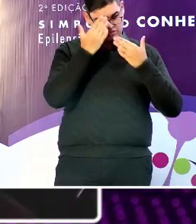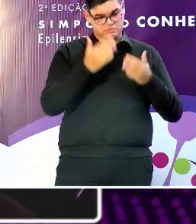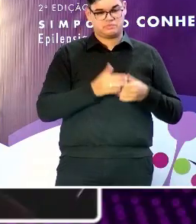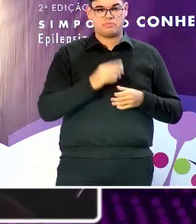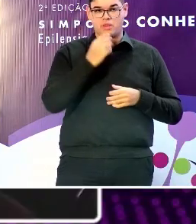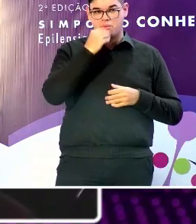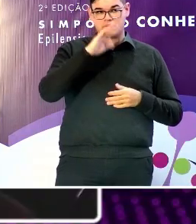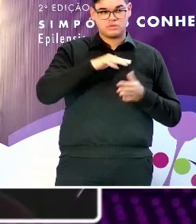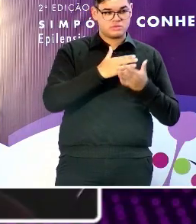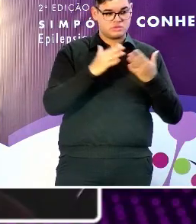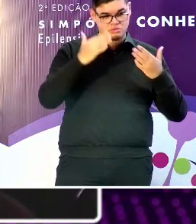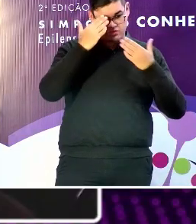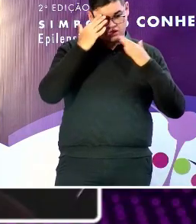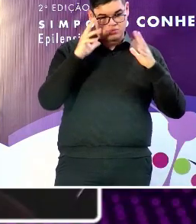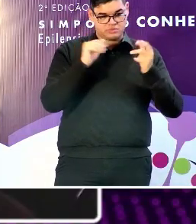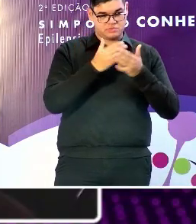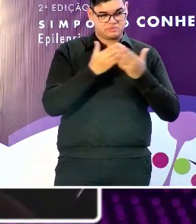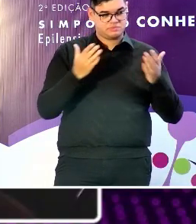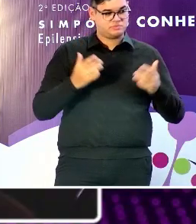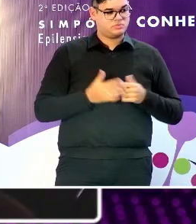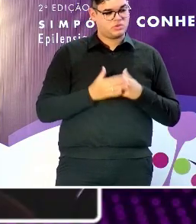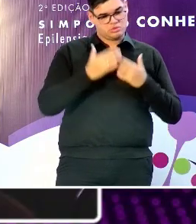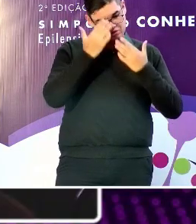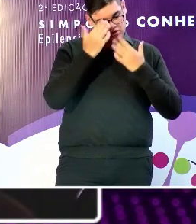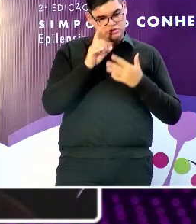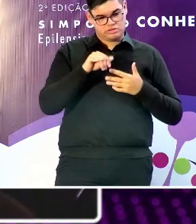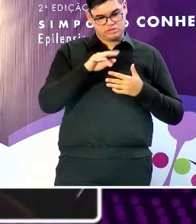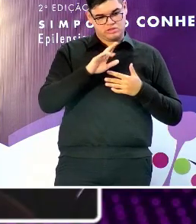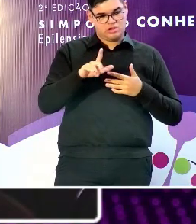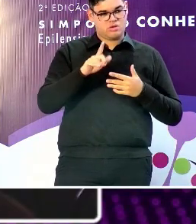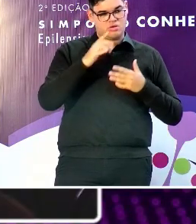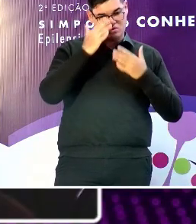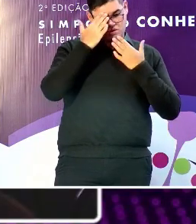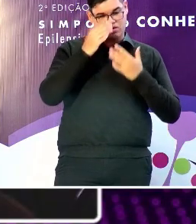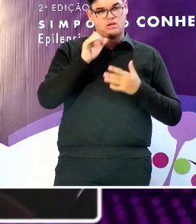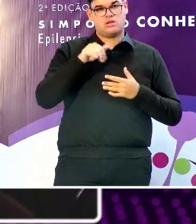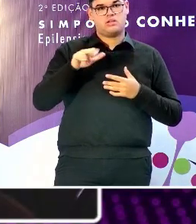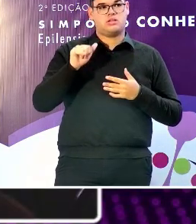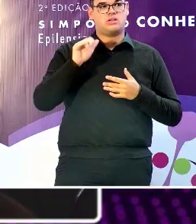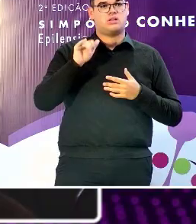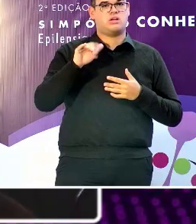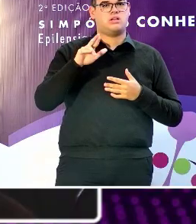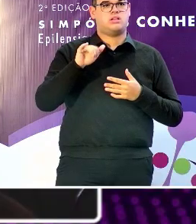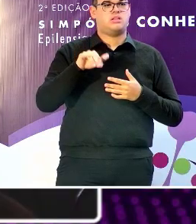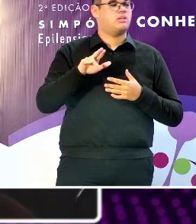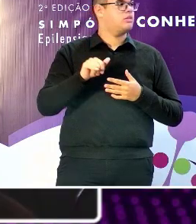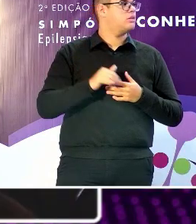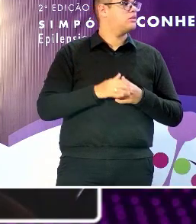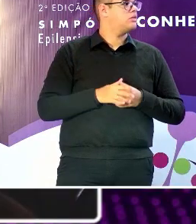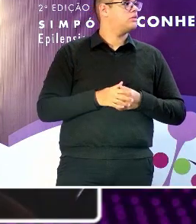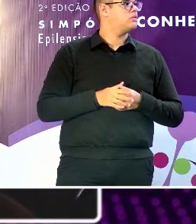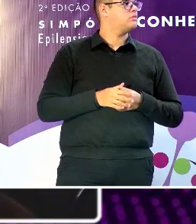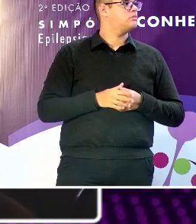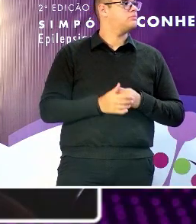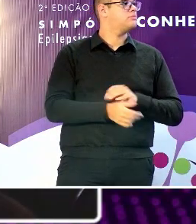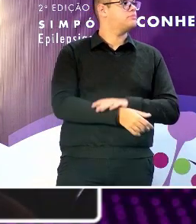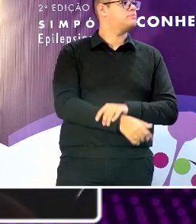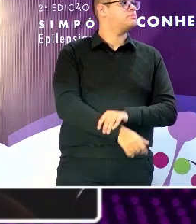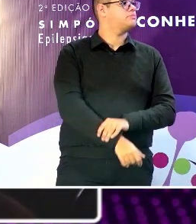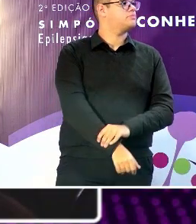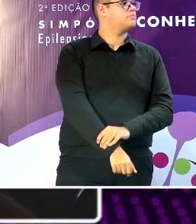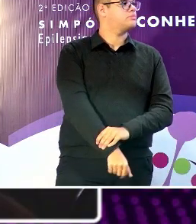tarde, pessoal. Obrigada, Daniel, Ana Karina, doutor Lécio. Agora tá. Obrigada